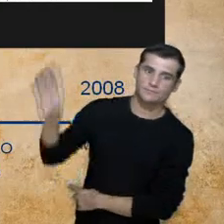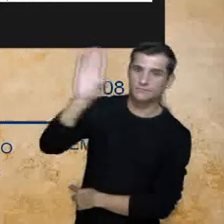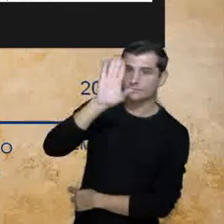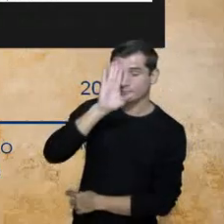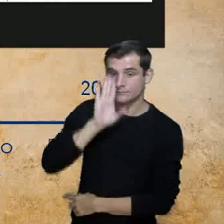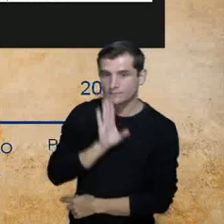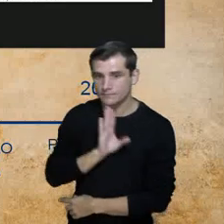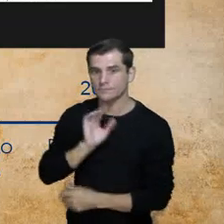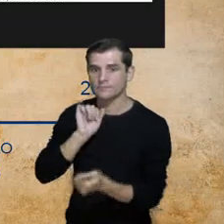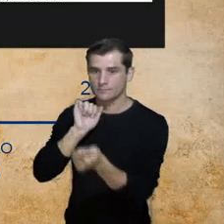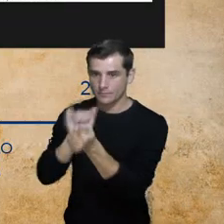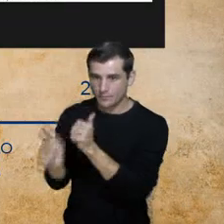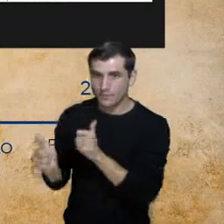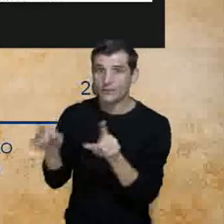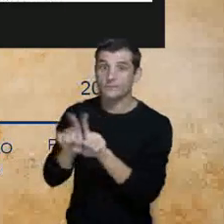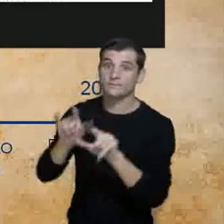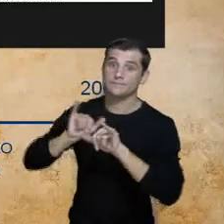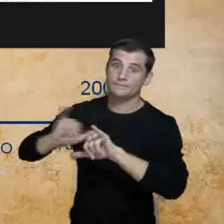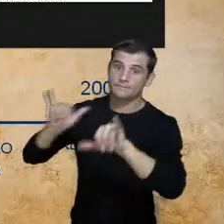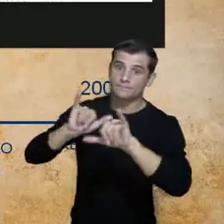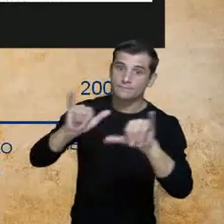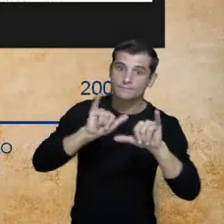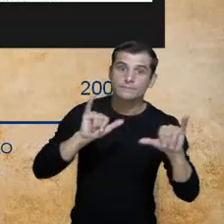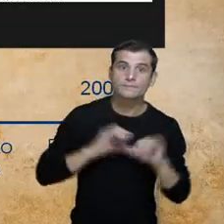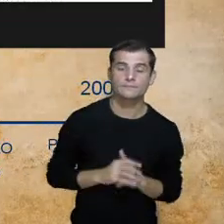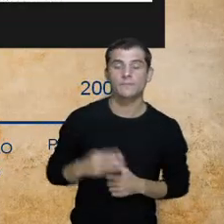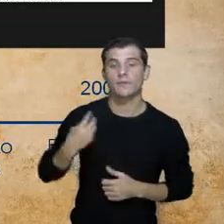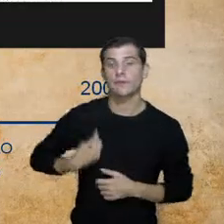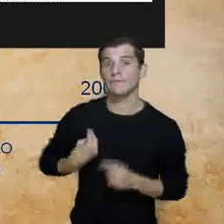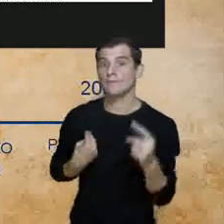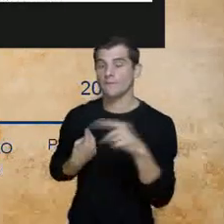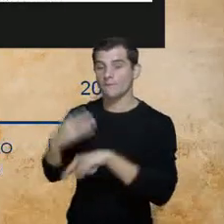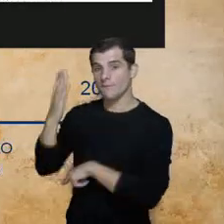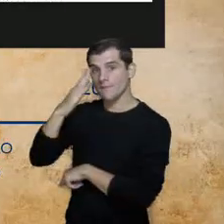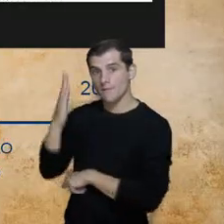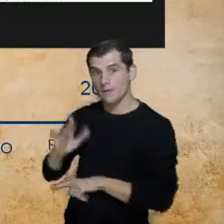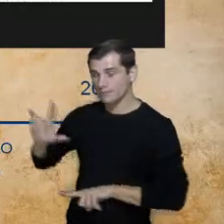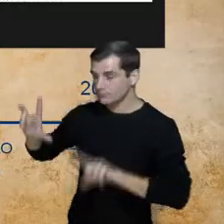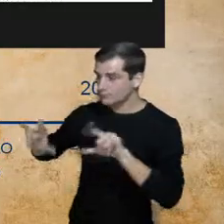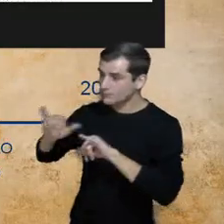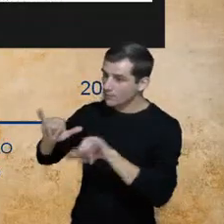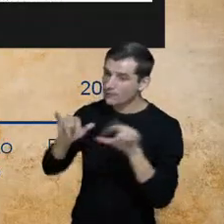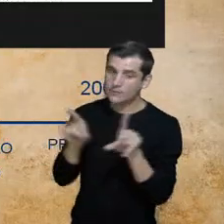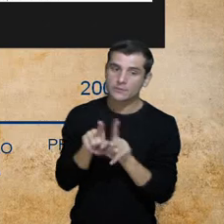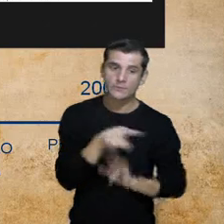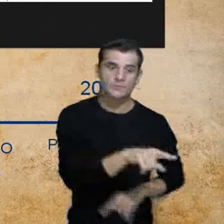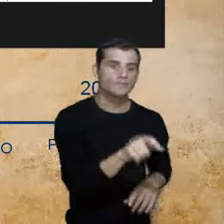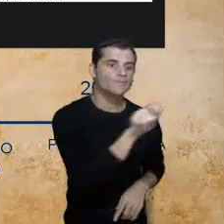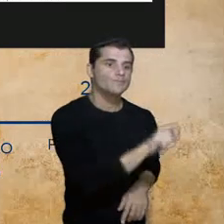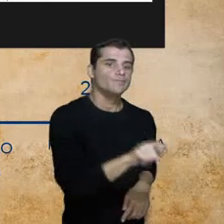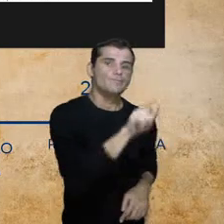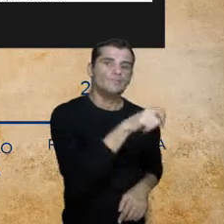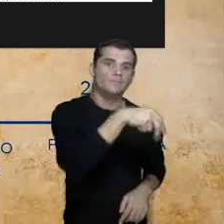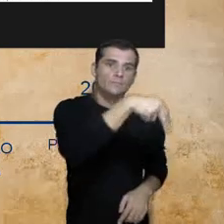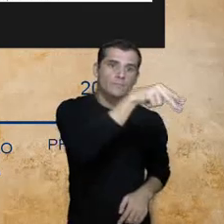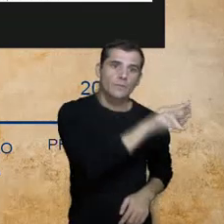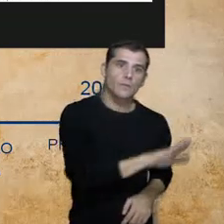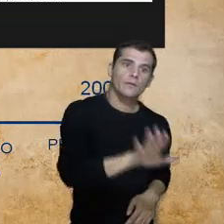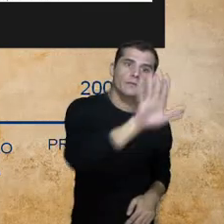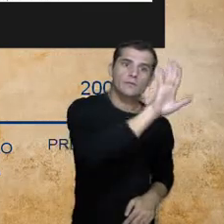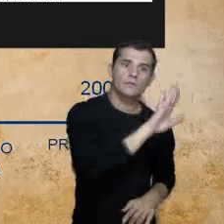spots da campanha em todo o Brasil na TV a Associação Nacional do cinemas foi parceira Então quem entrava no cinema